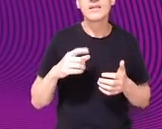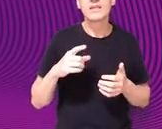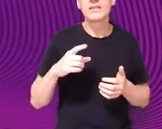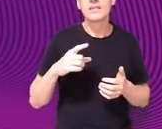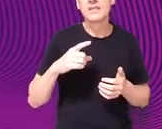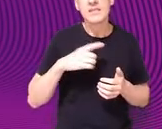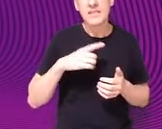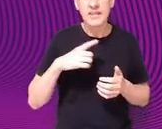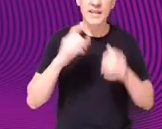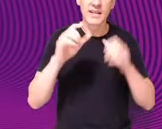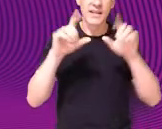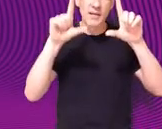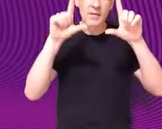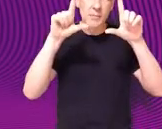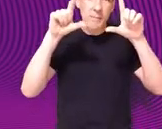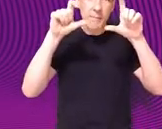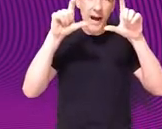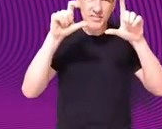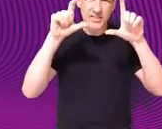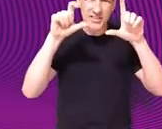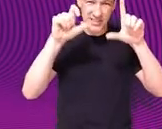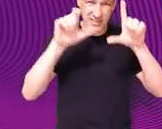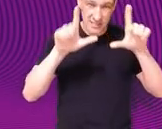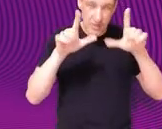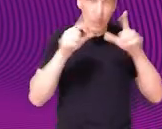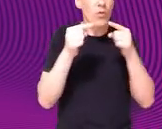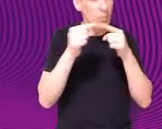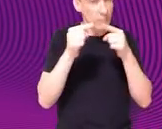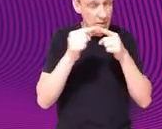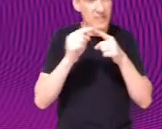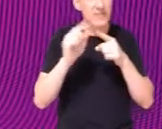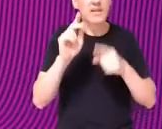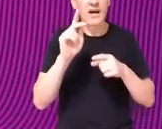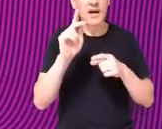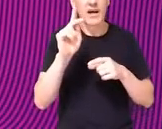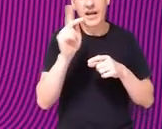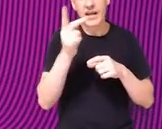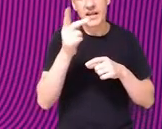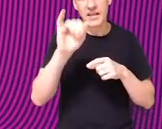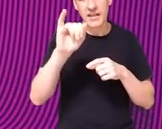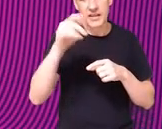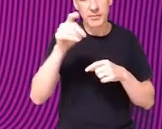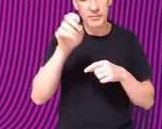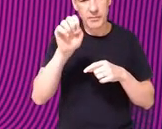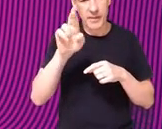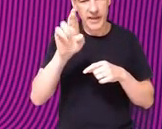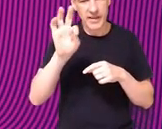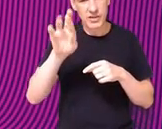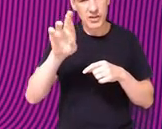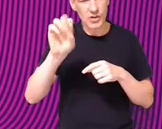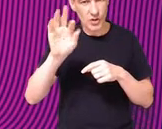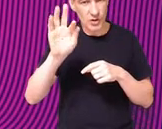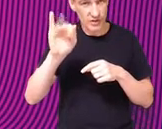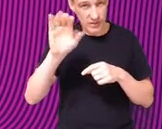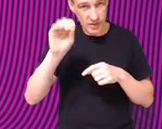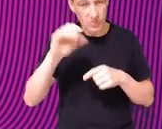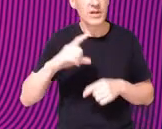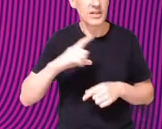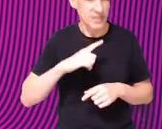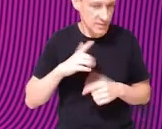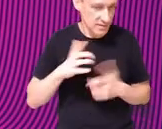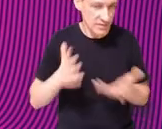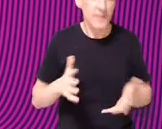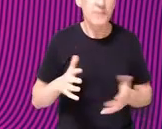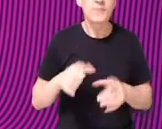imagens que são compatíveis com hipertrófica no passado. Existe um filho, a gente sabe, enfim, o padrão de autossômica dominante